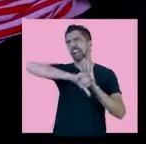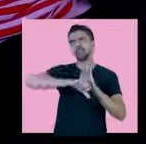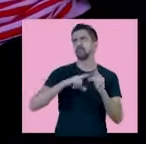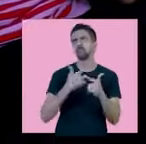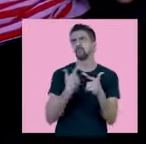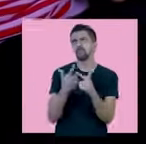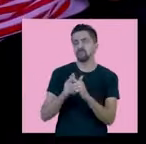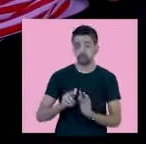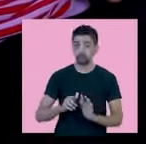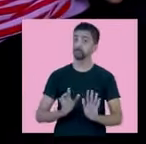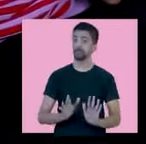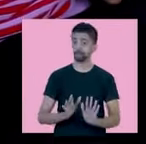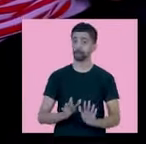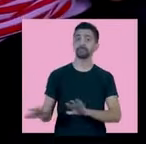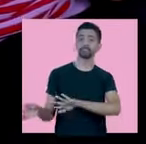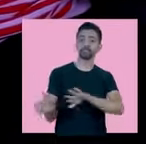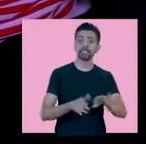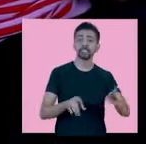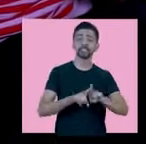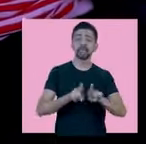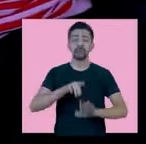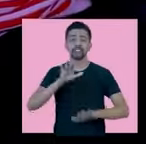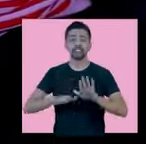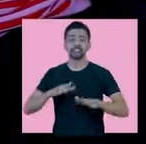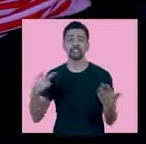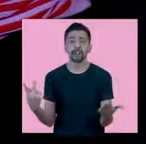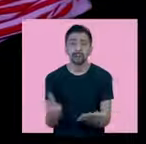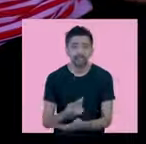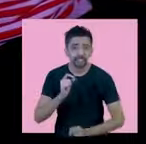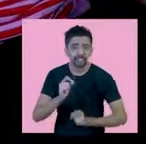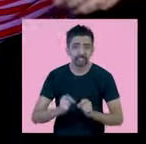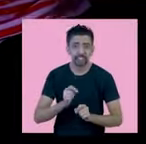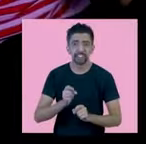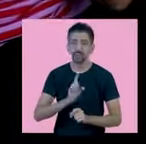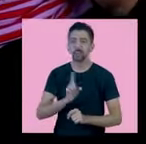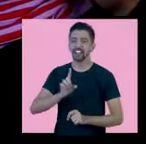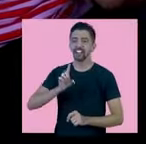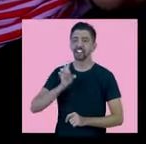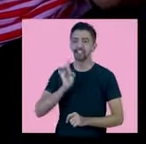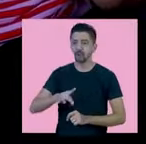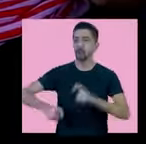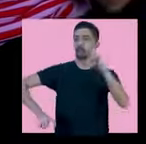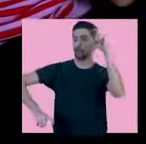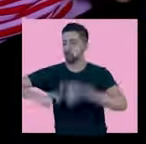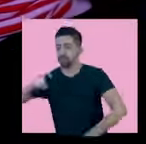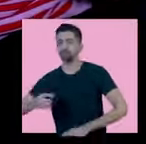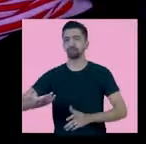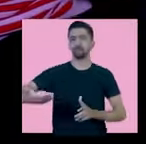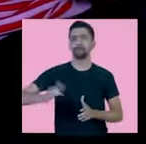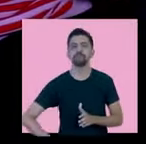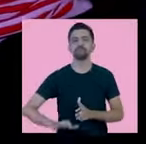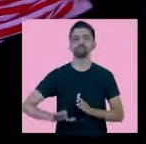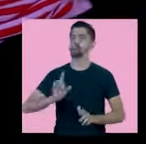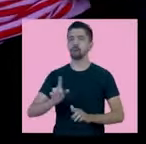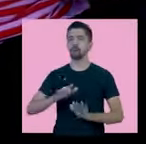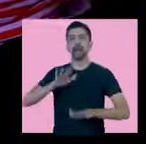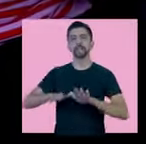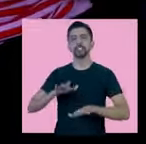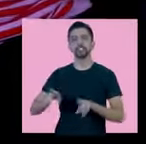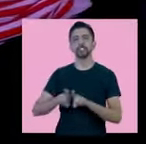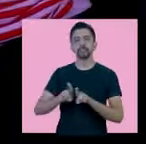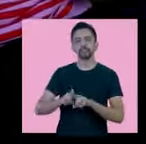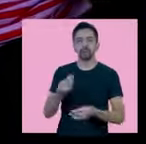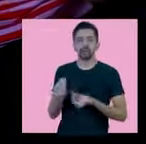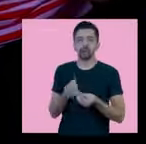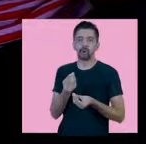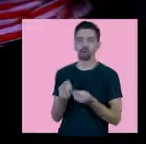abuso. Também, diferente do que a gente imagina, os abusos geralmente não acontecem na base da força física. Eles acontecem através do aliciamento,